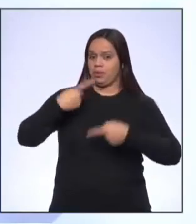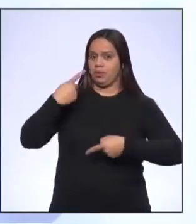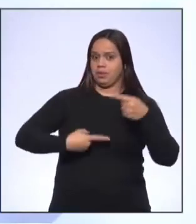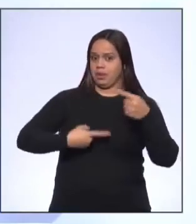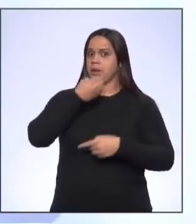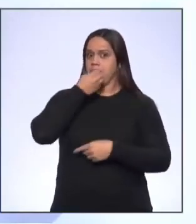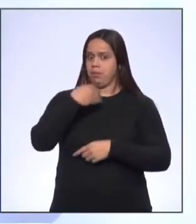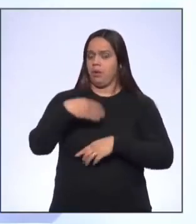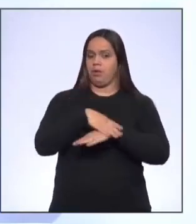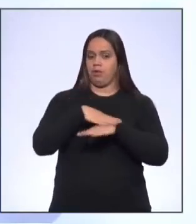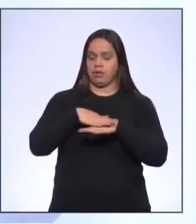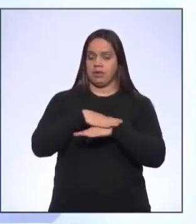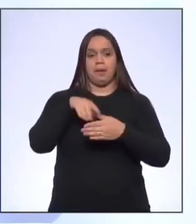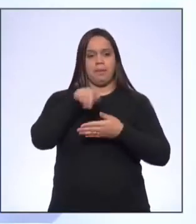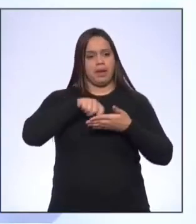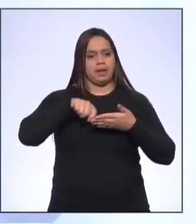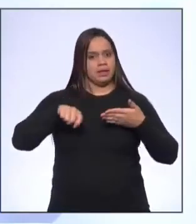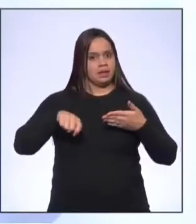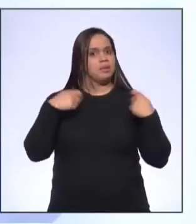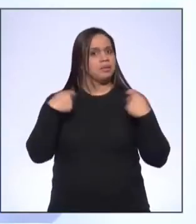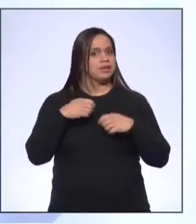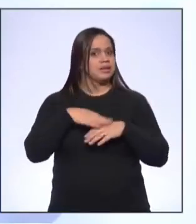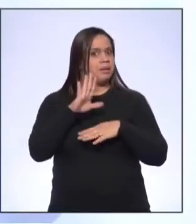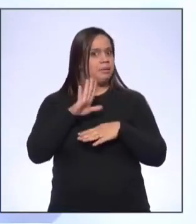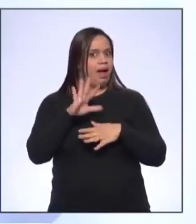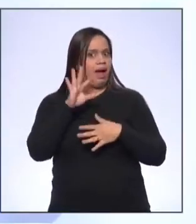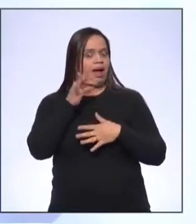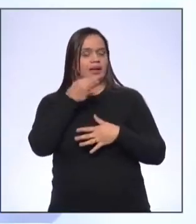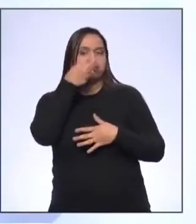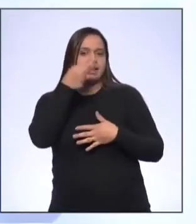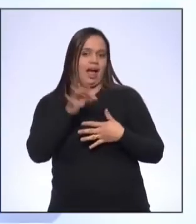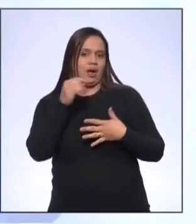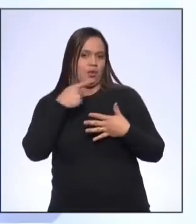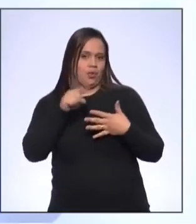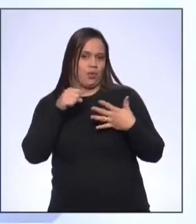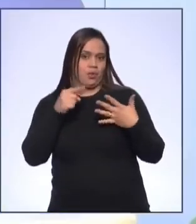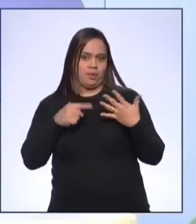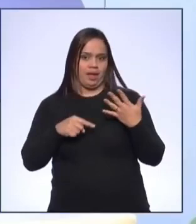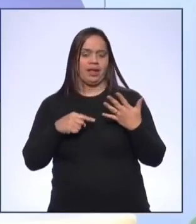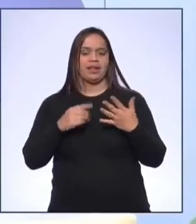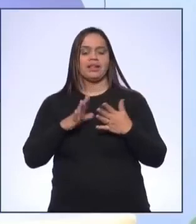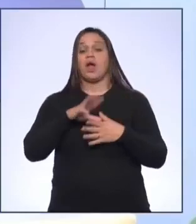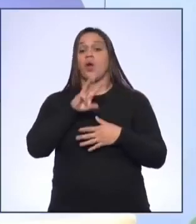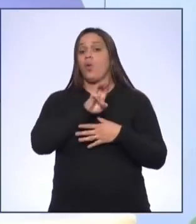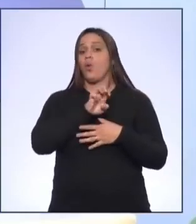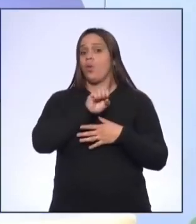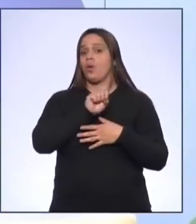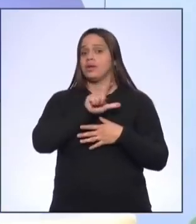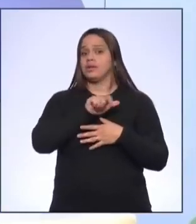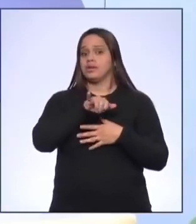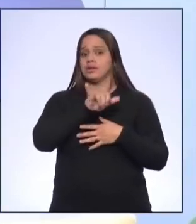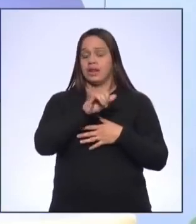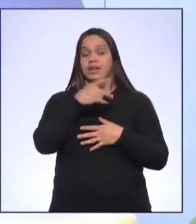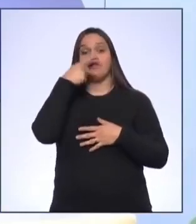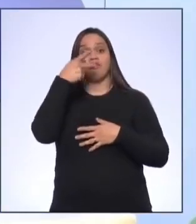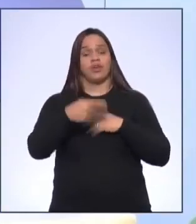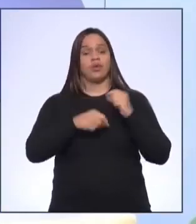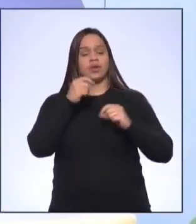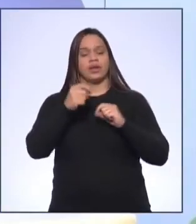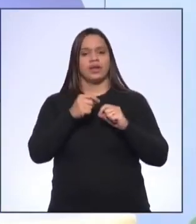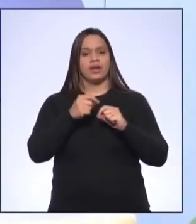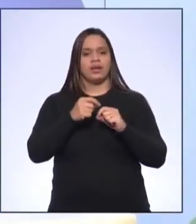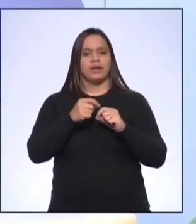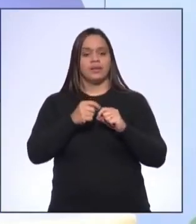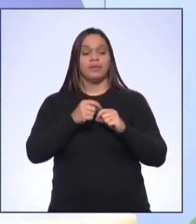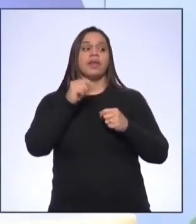ótimo argumento. Para escrever é preciso um pouquinho mais do que isso, mas está no caminho. Wesley, ele sugere fazer de novo sem